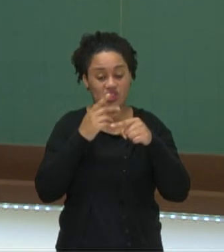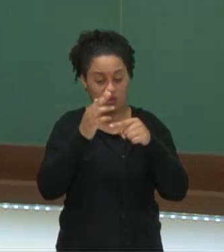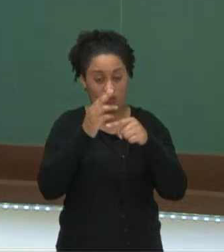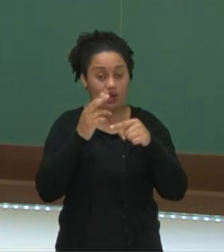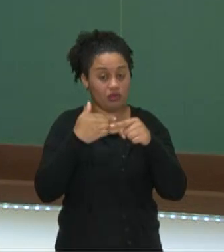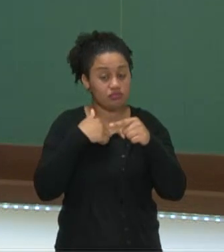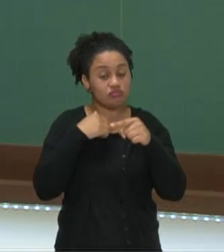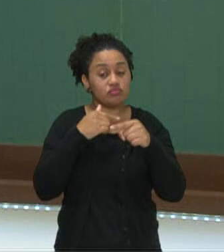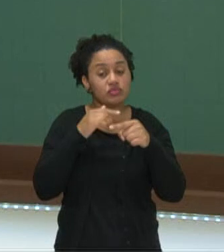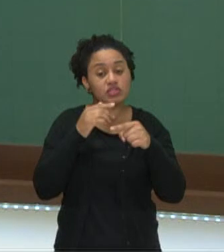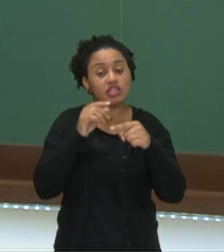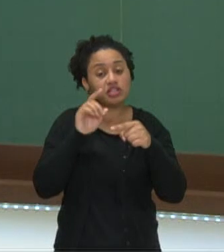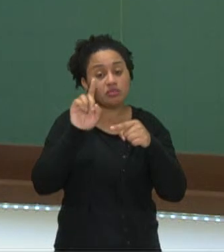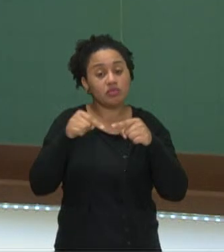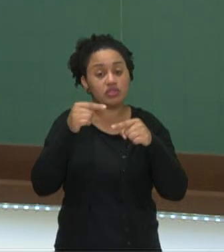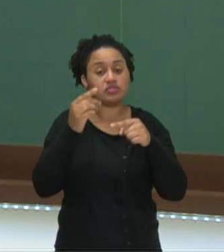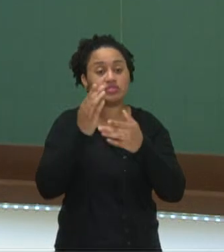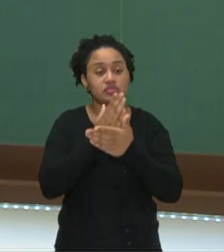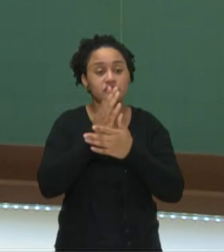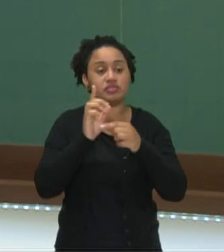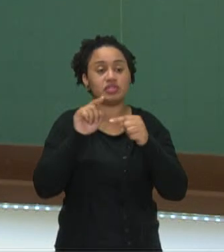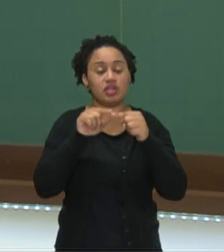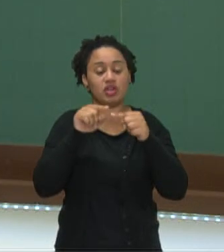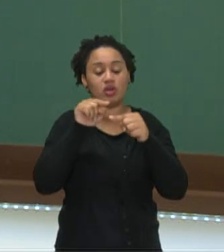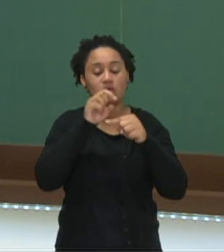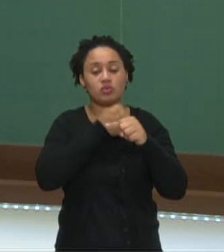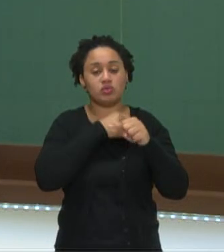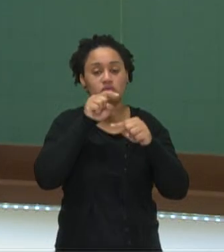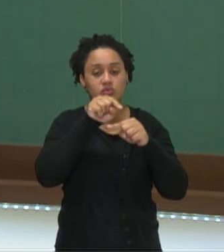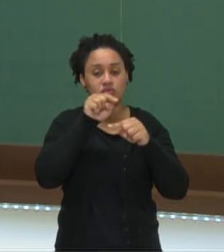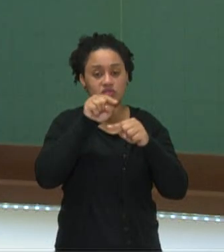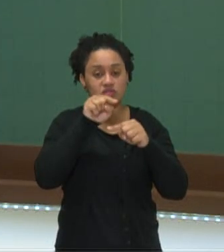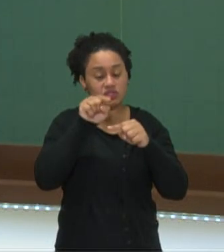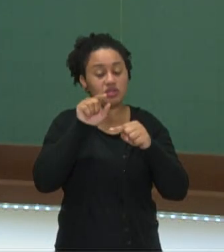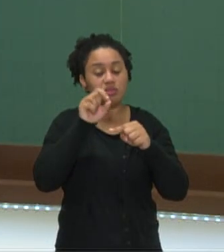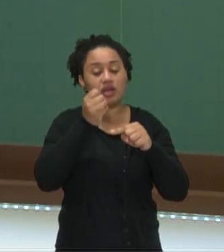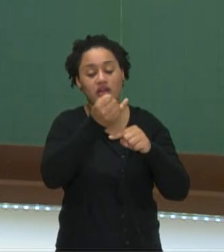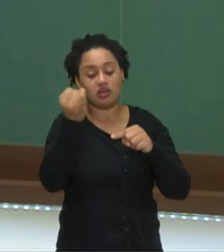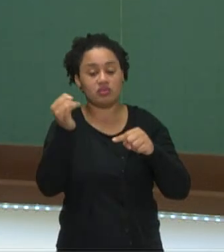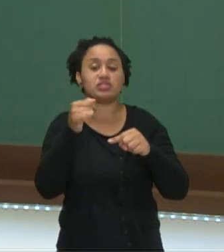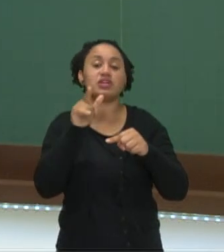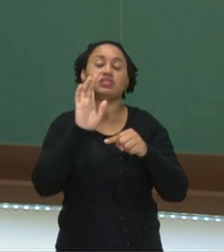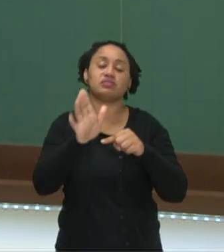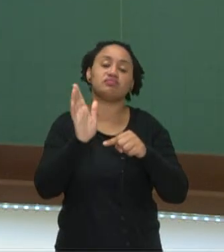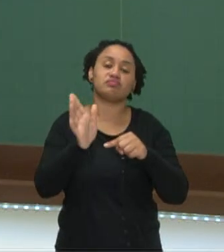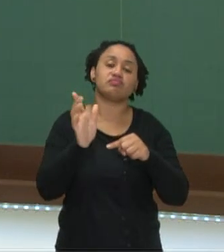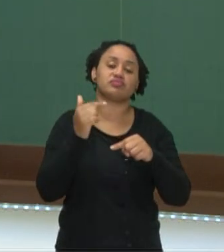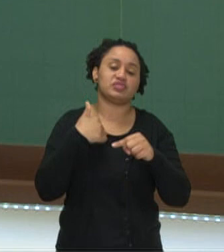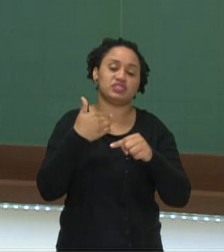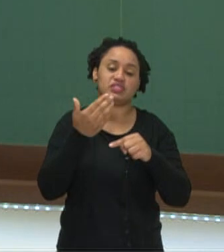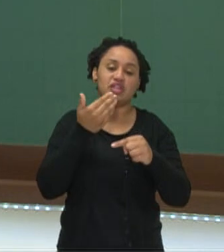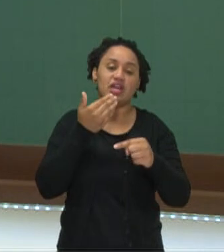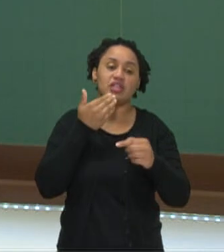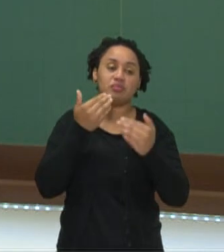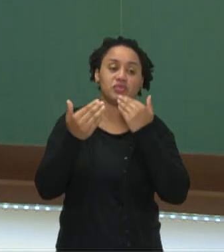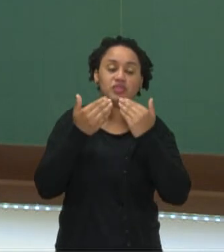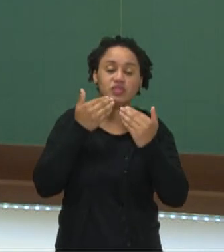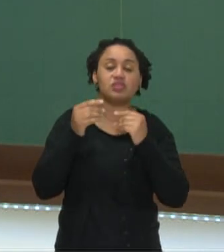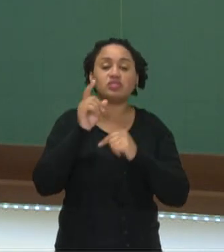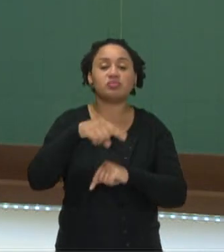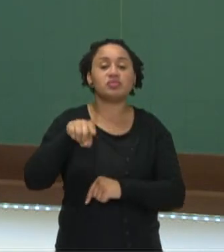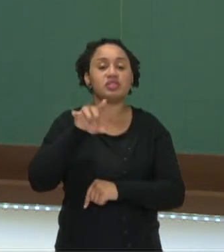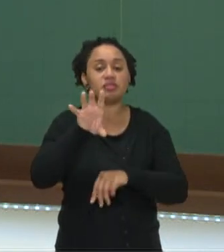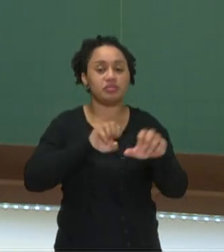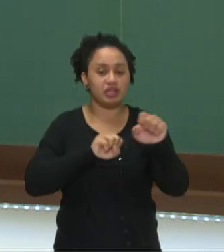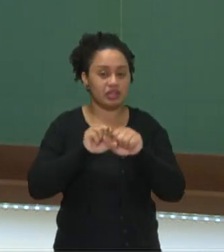foi dividido, então é o total. E o número de cima é a quantidade que você está considerando, que ele está pedindo para você